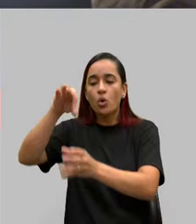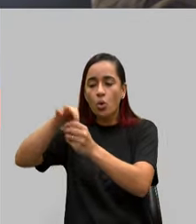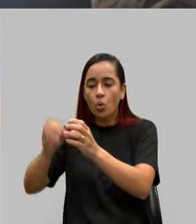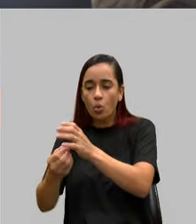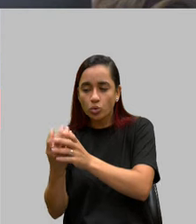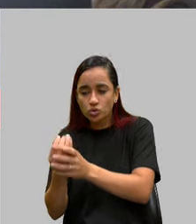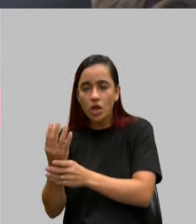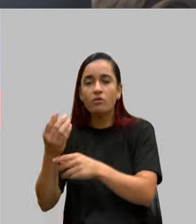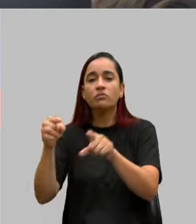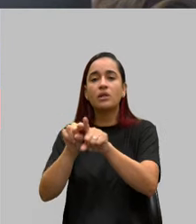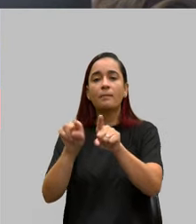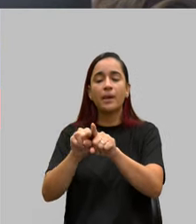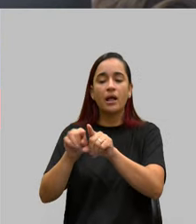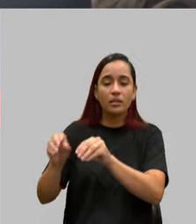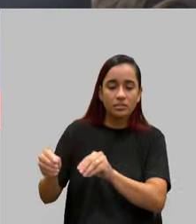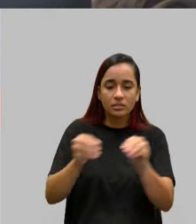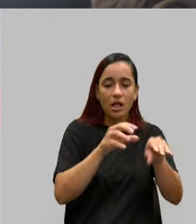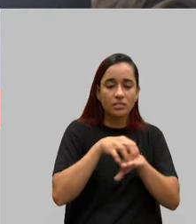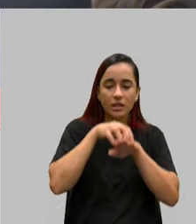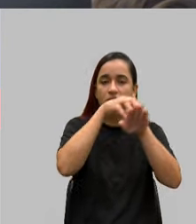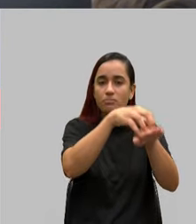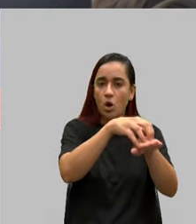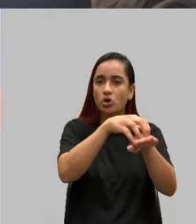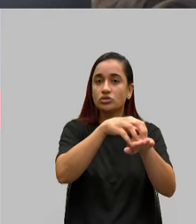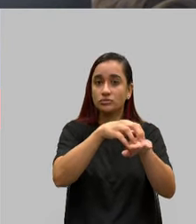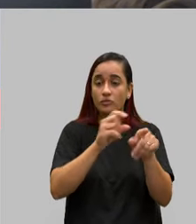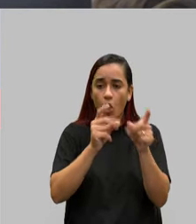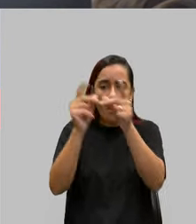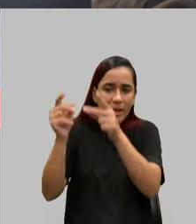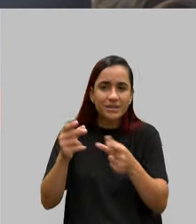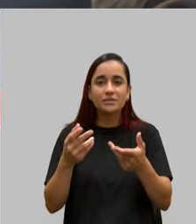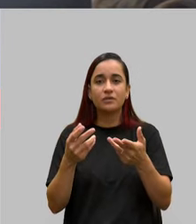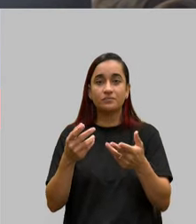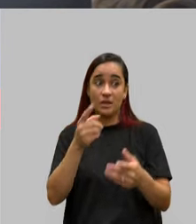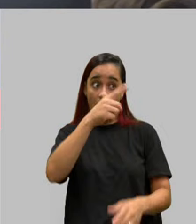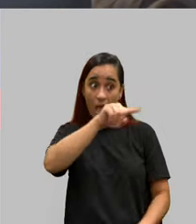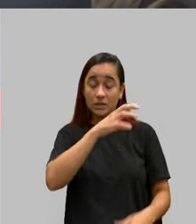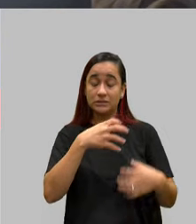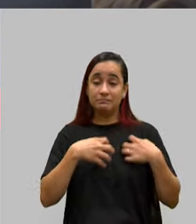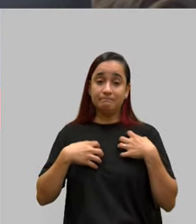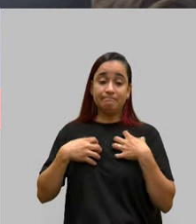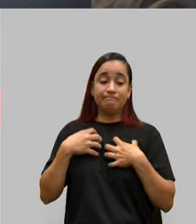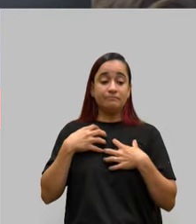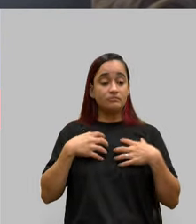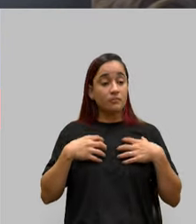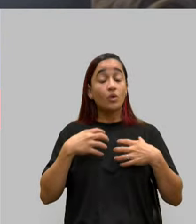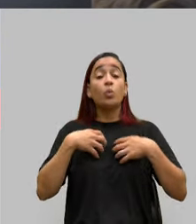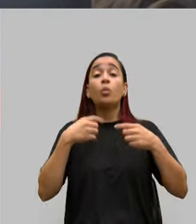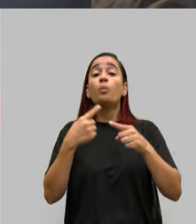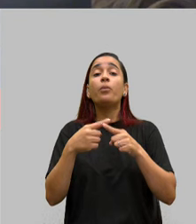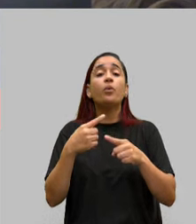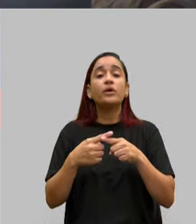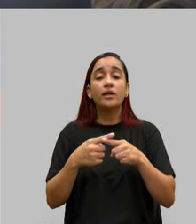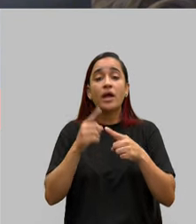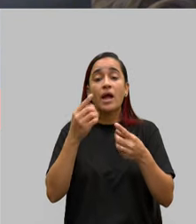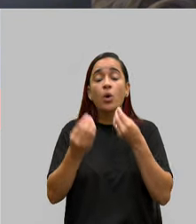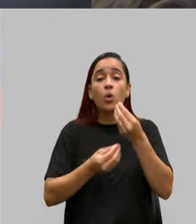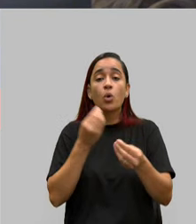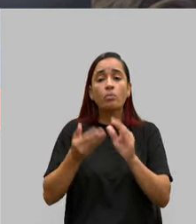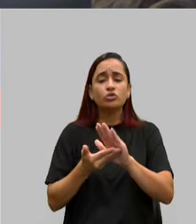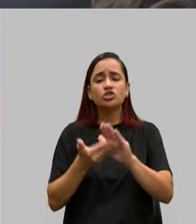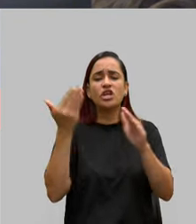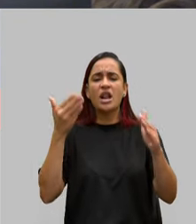ao transporte a corte ficou muito sensibilizada porque é um jeito de tirar o atrito